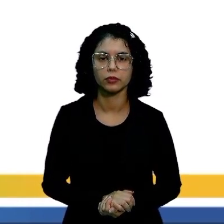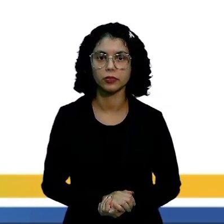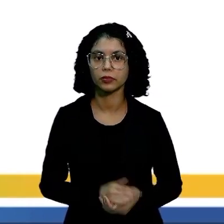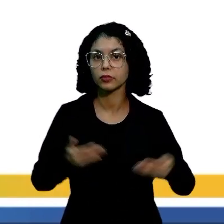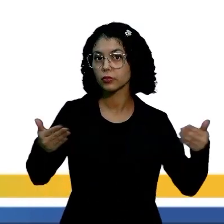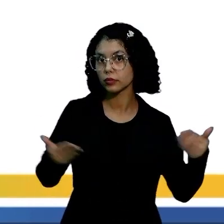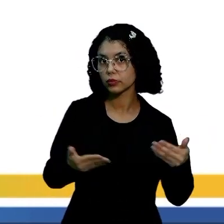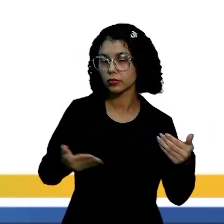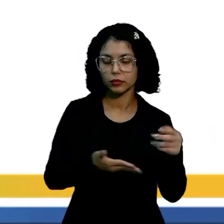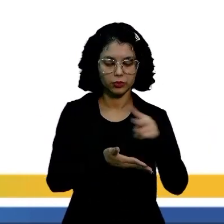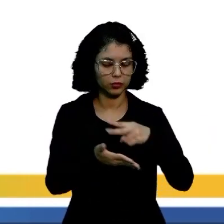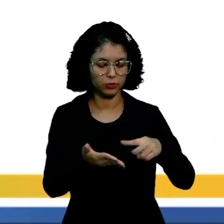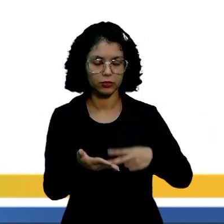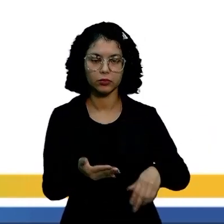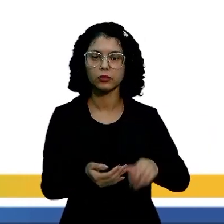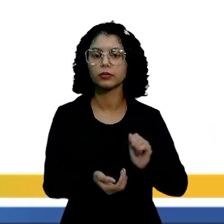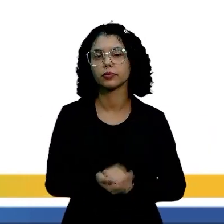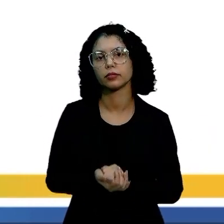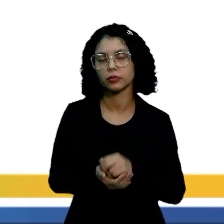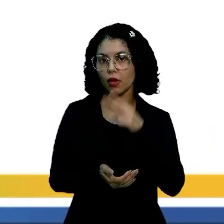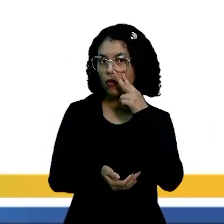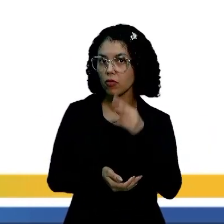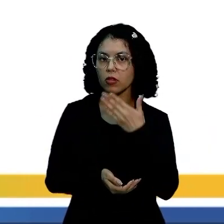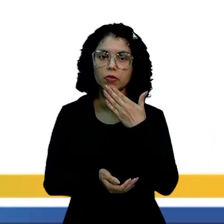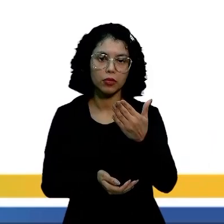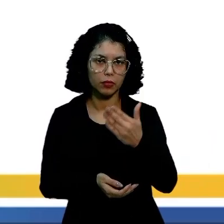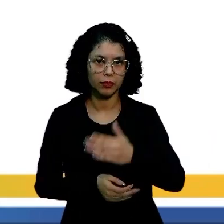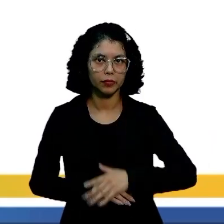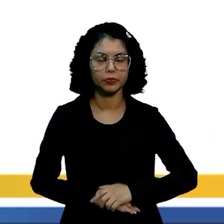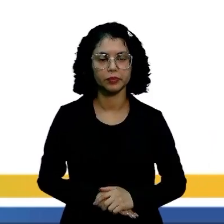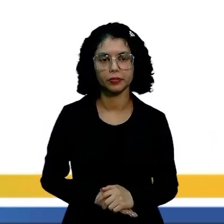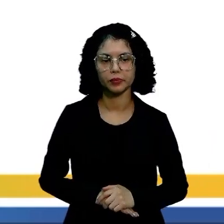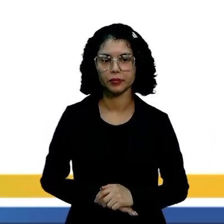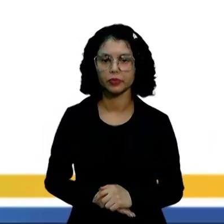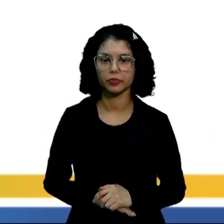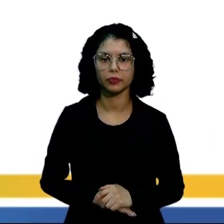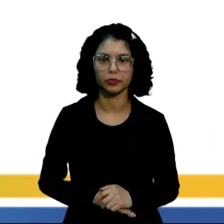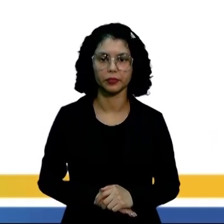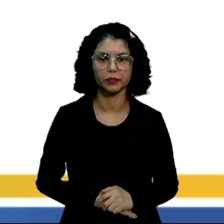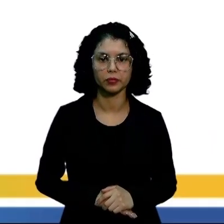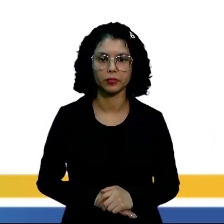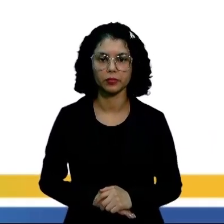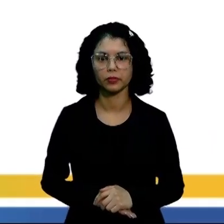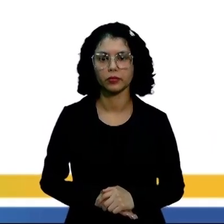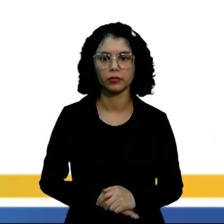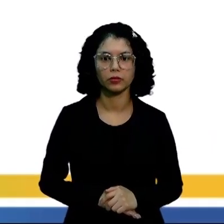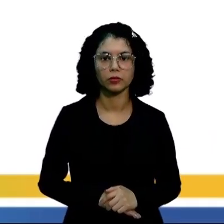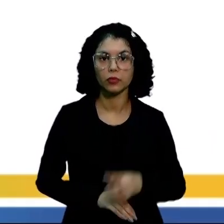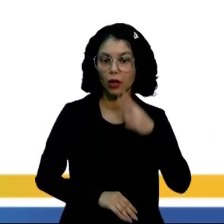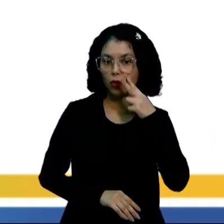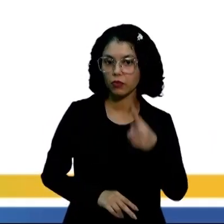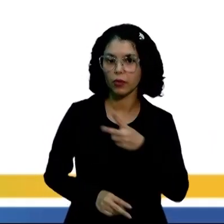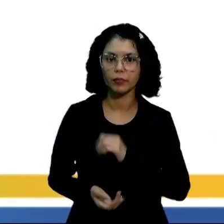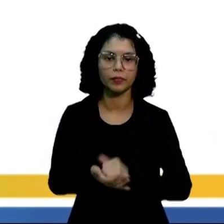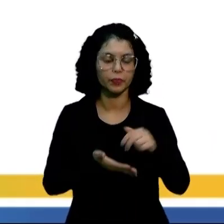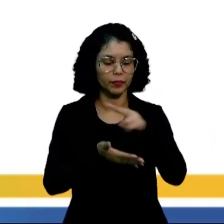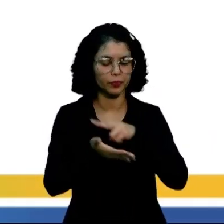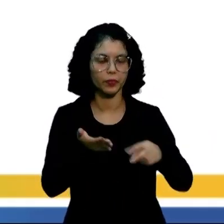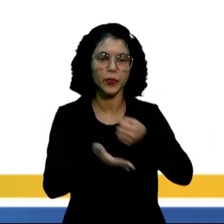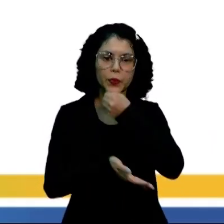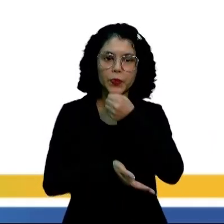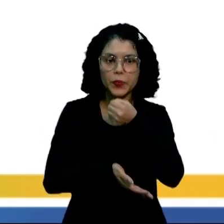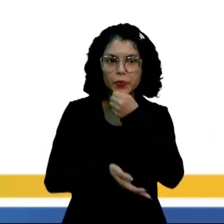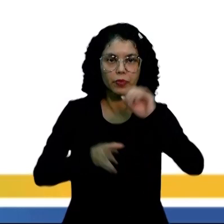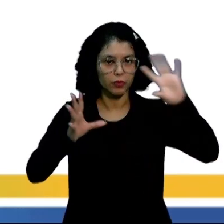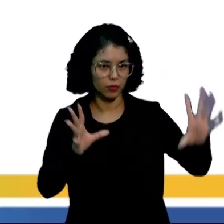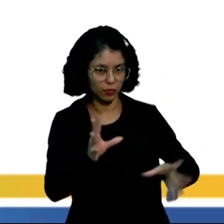Vamos agora ler o enunciado e ver o que ele está exigindo do leitor, ok? Ao optar por ler a